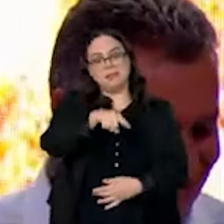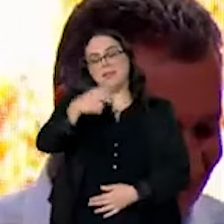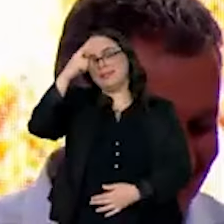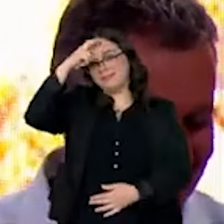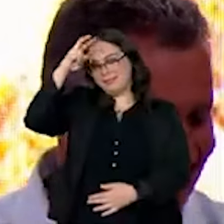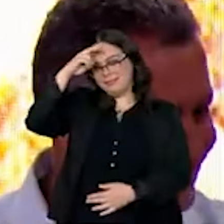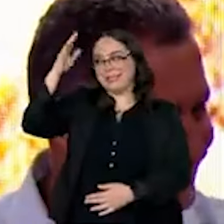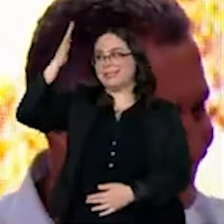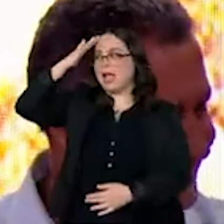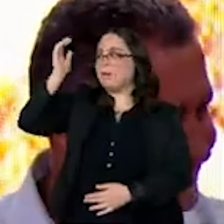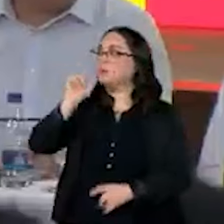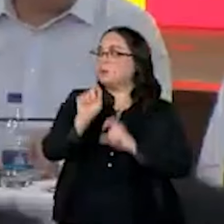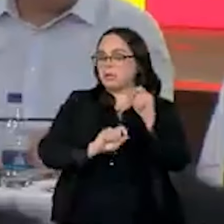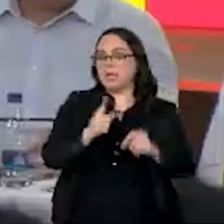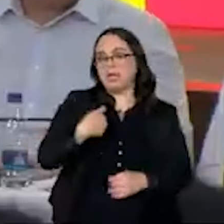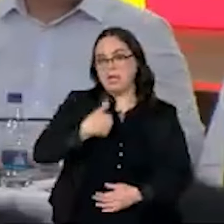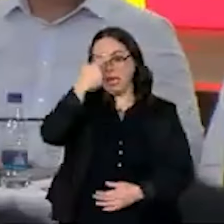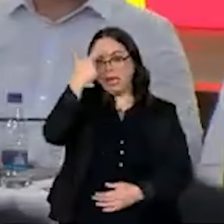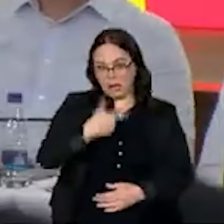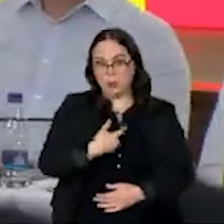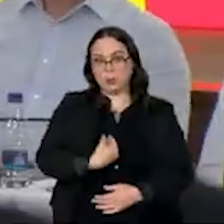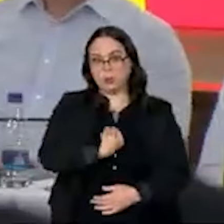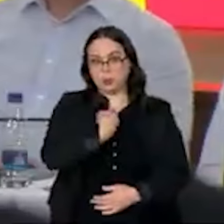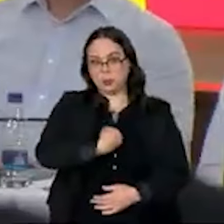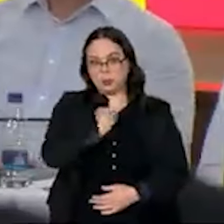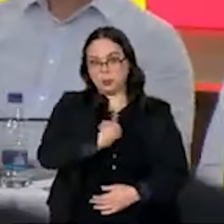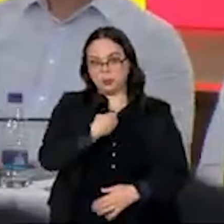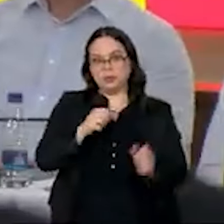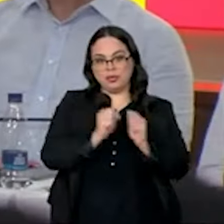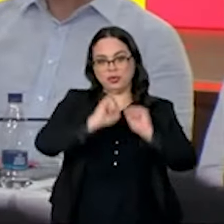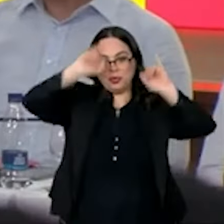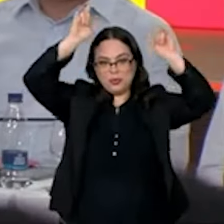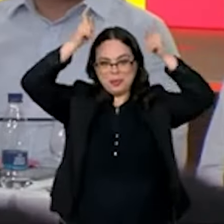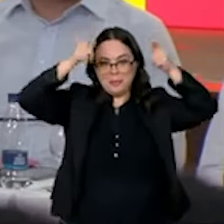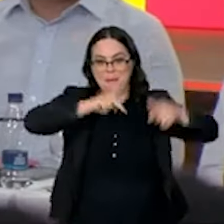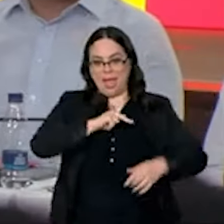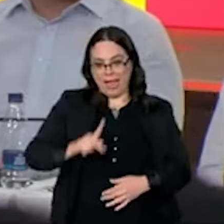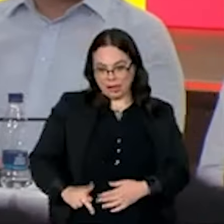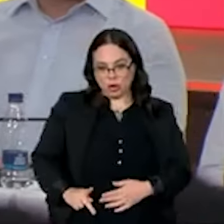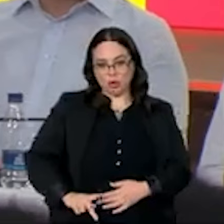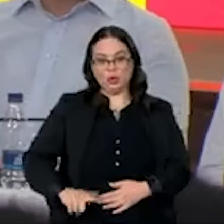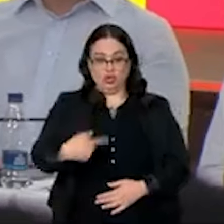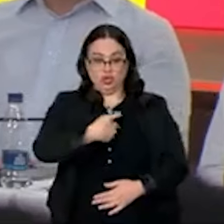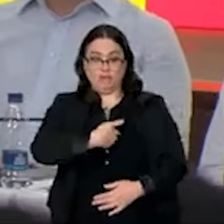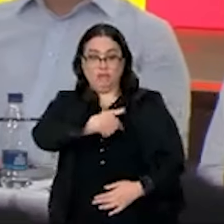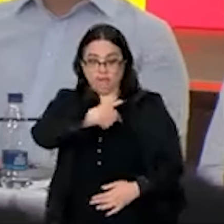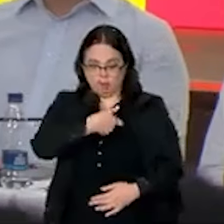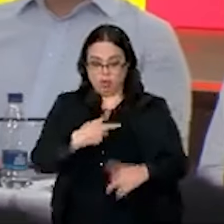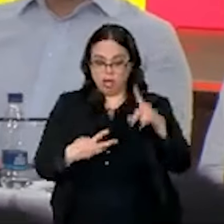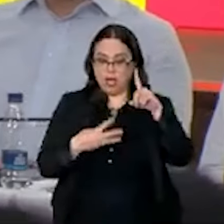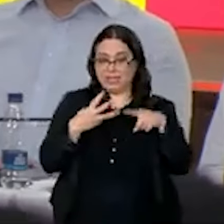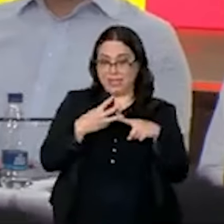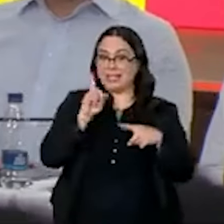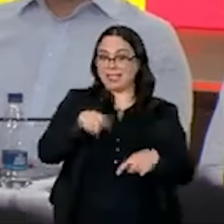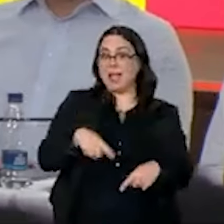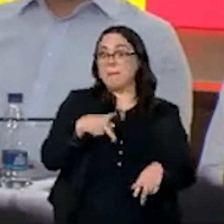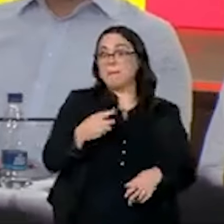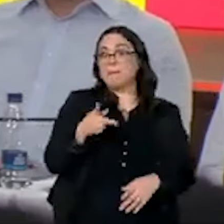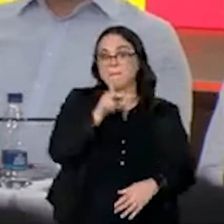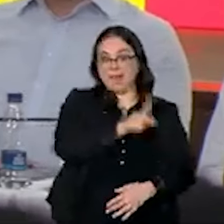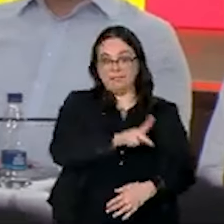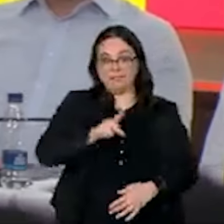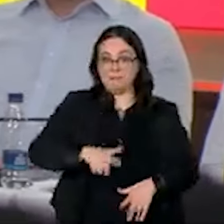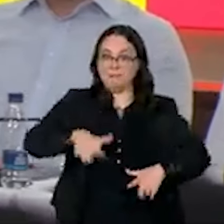vocês sabem, eu, o Dom Pedro e o Getúlio Vargas somos os presidentes que